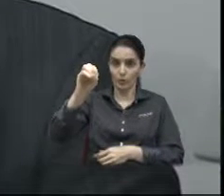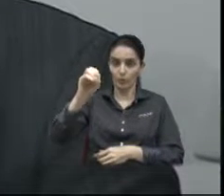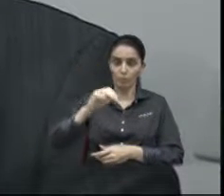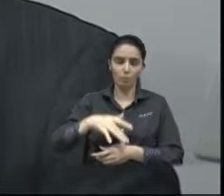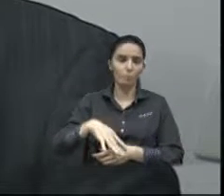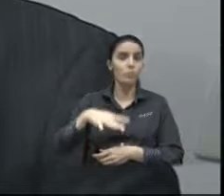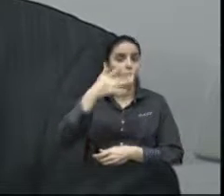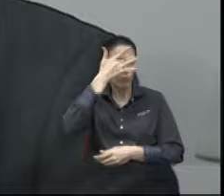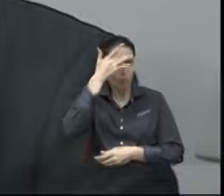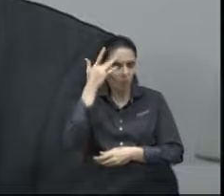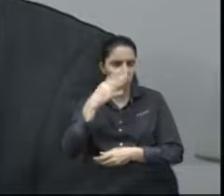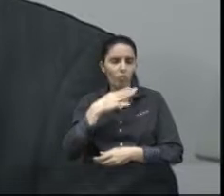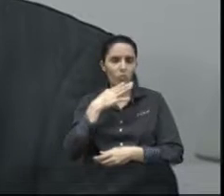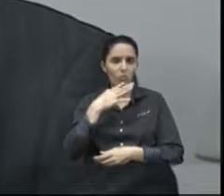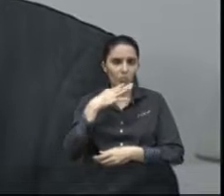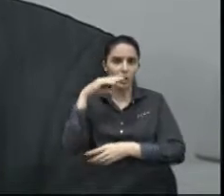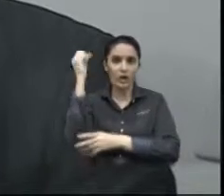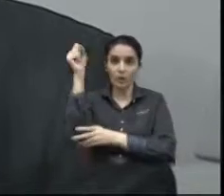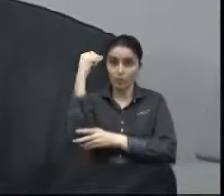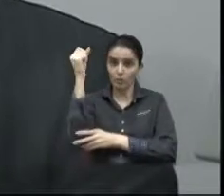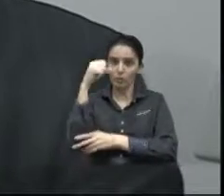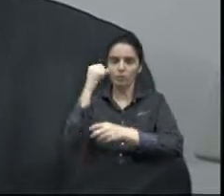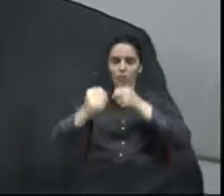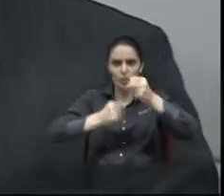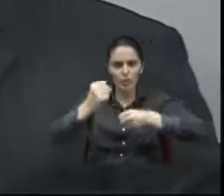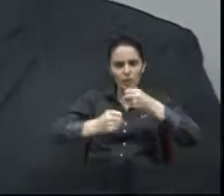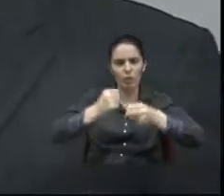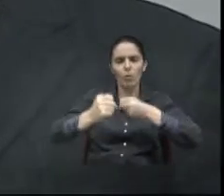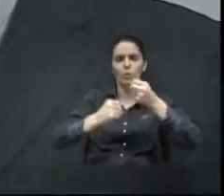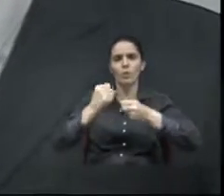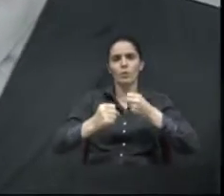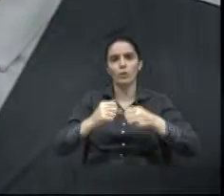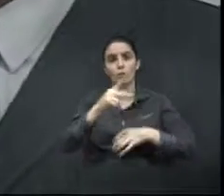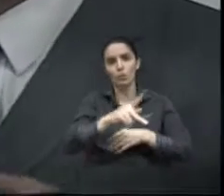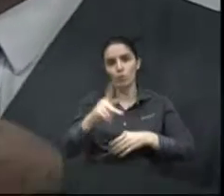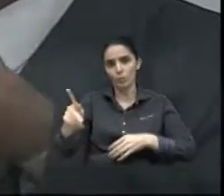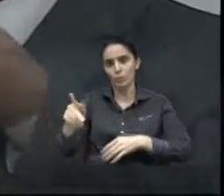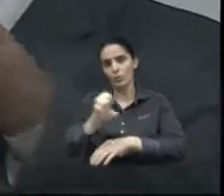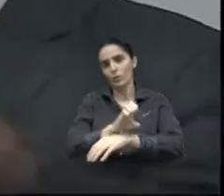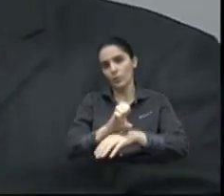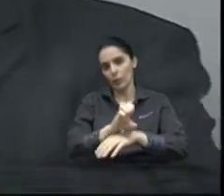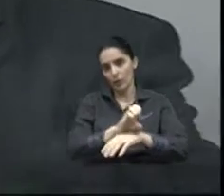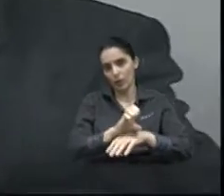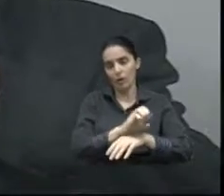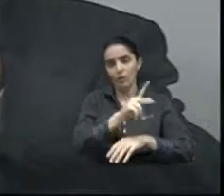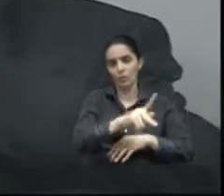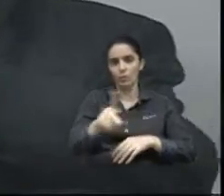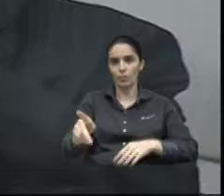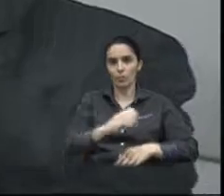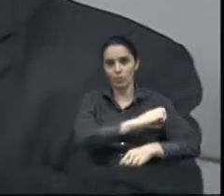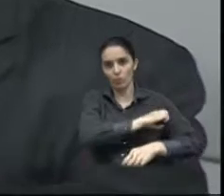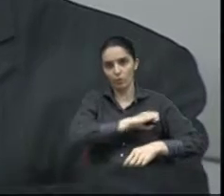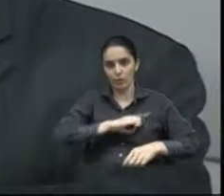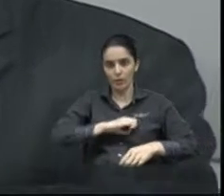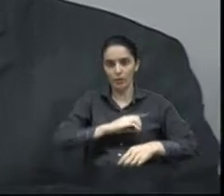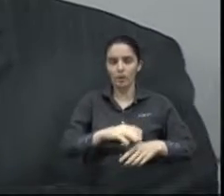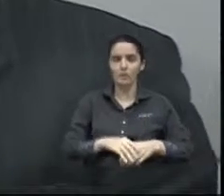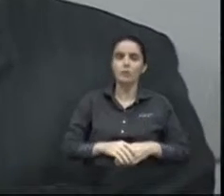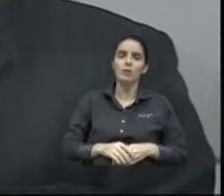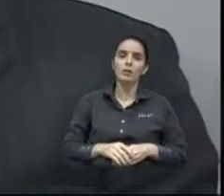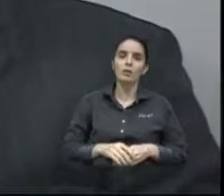de educação física, do esporte, do atletismo, foi professor do Estado, foi professor do SESI, foi professor em